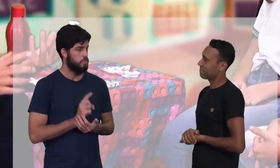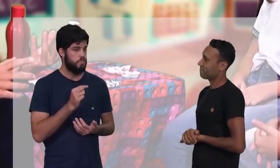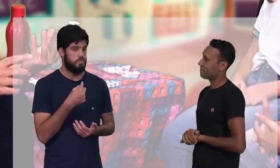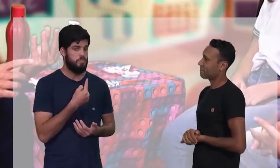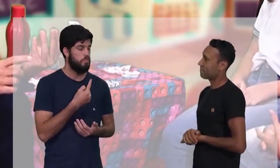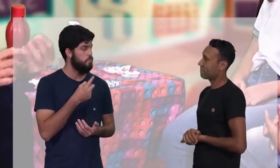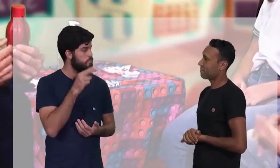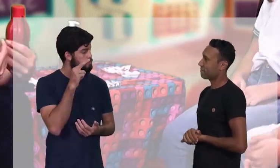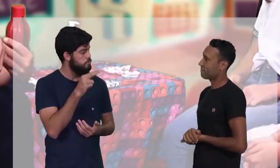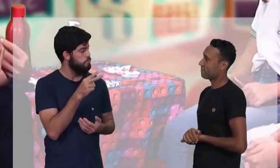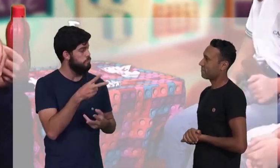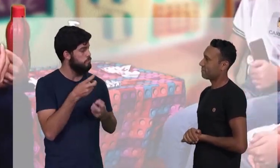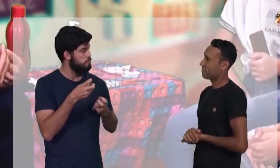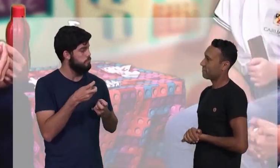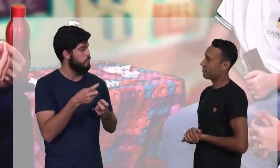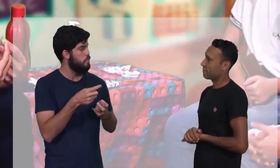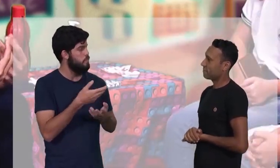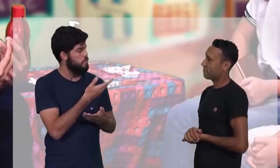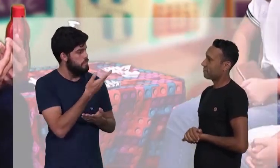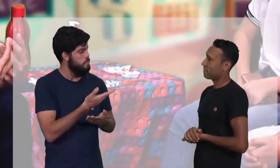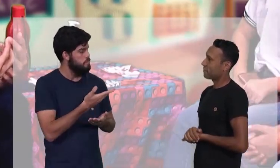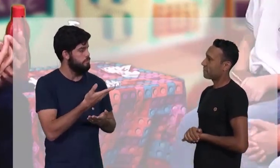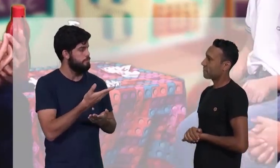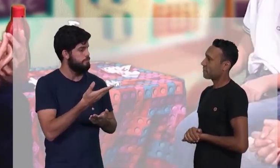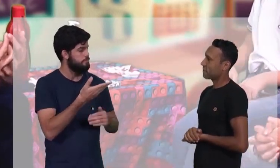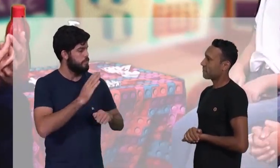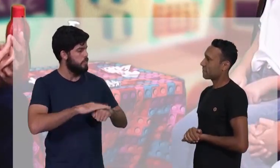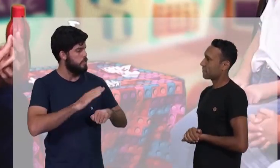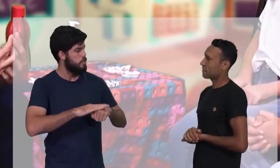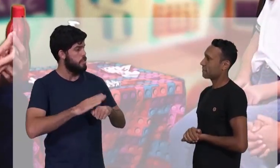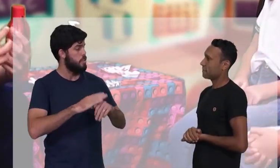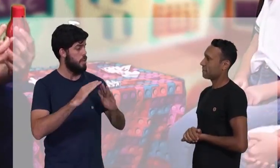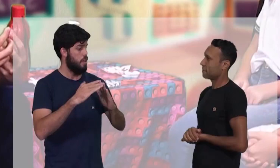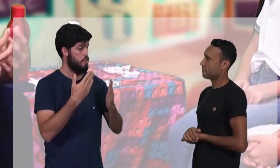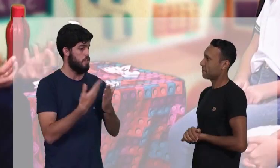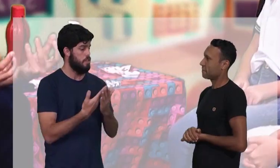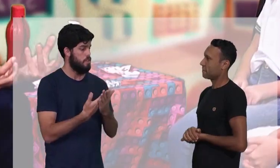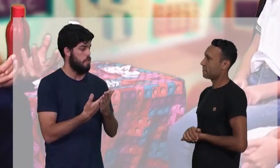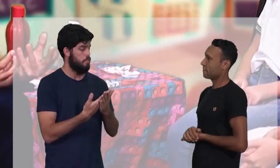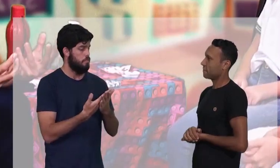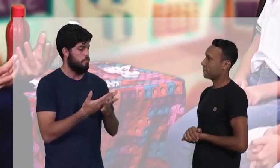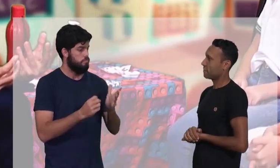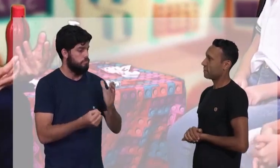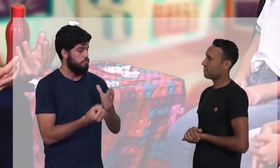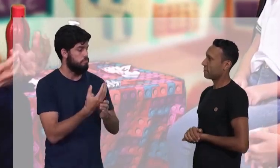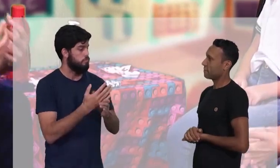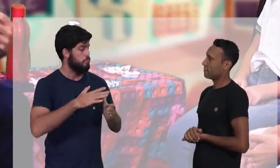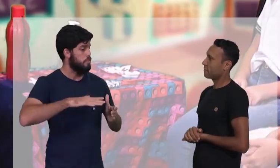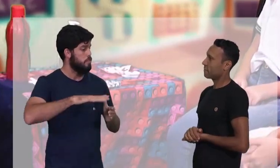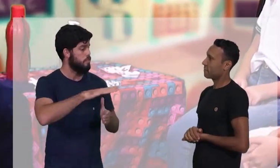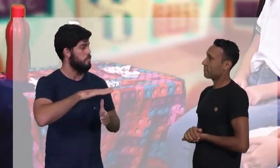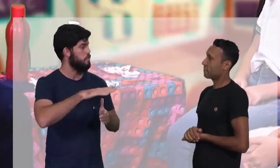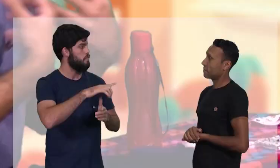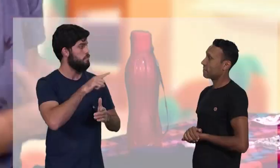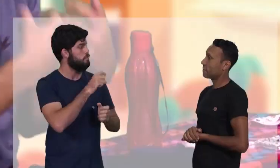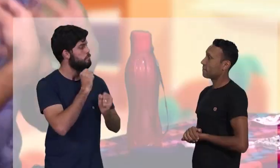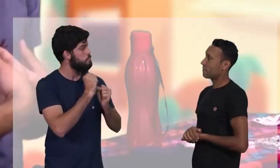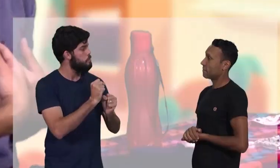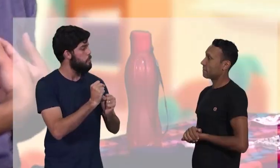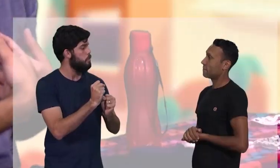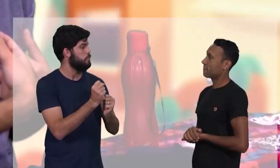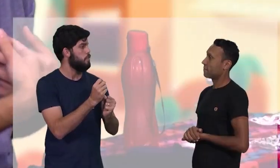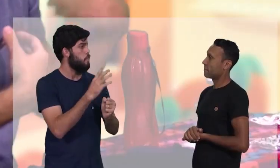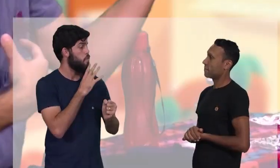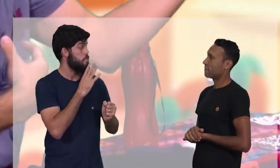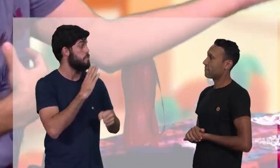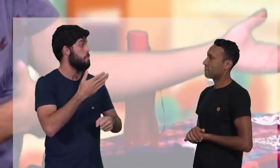gente ver, então, que quando vocês falam de autoconhecer, a escola cria um ambiente, né, para que vocês possam se conhecer